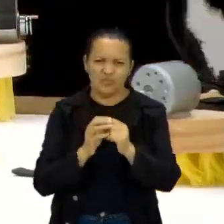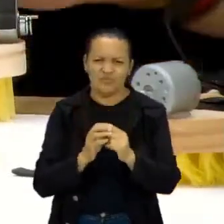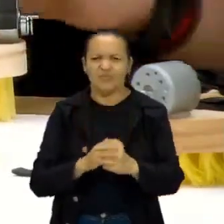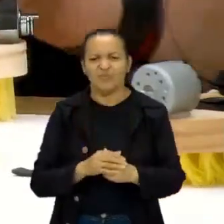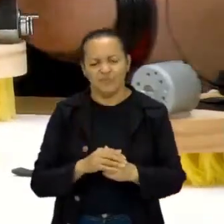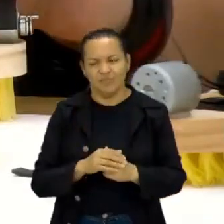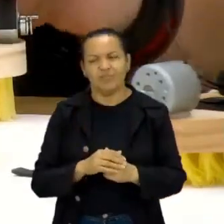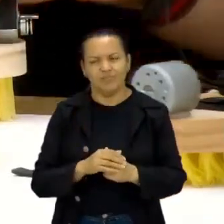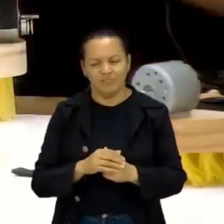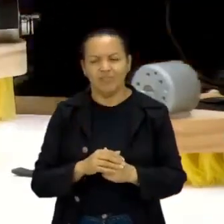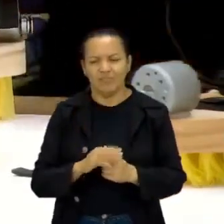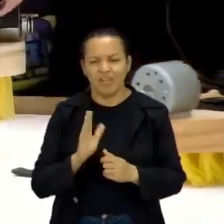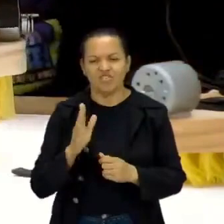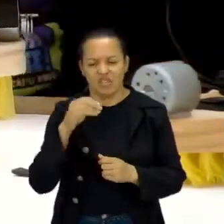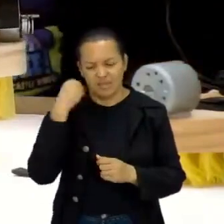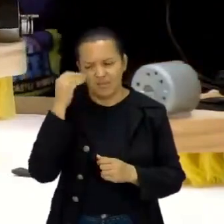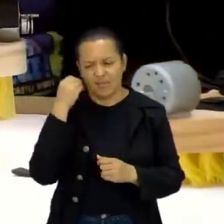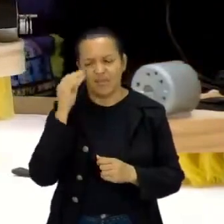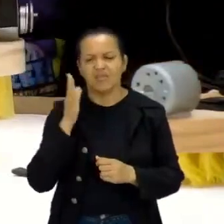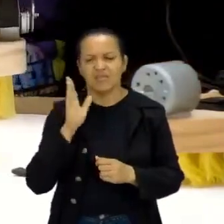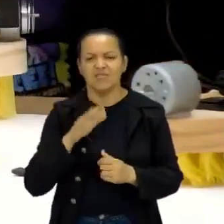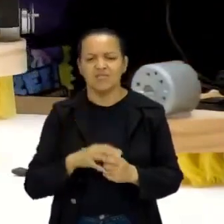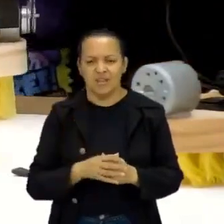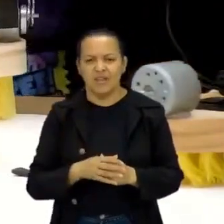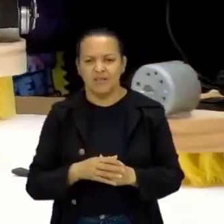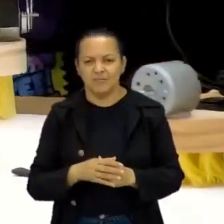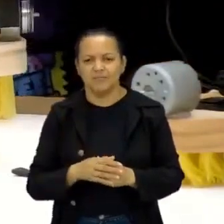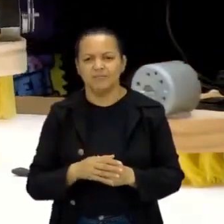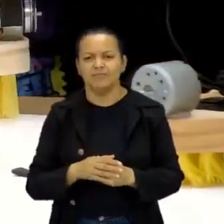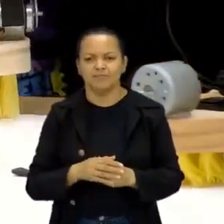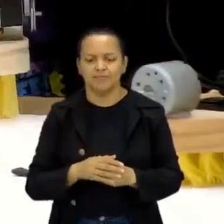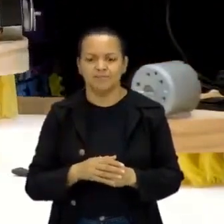vez. Eu já presenciei, gente. Exato.